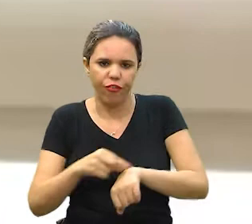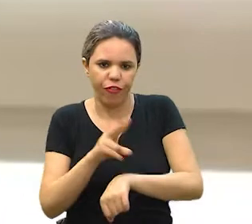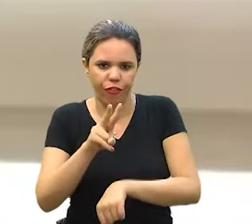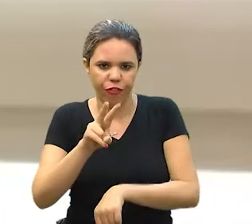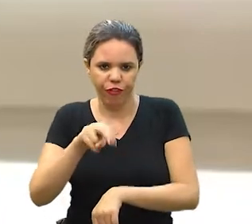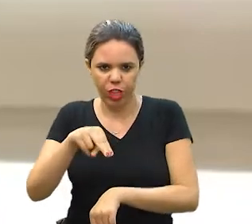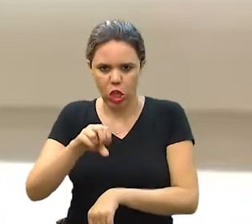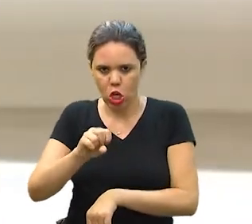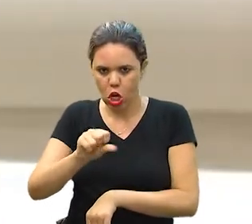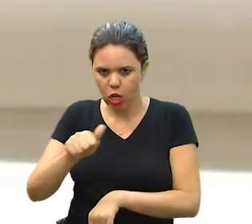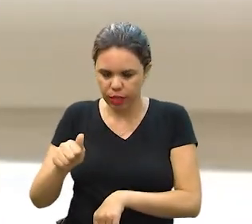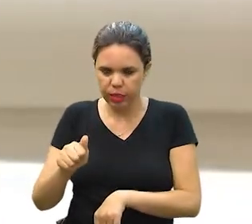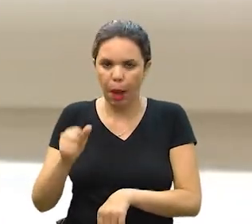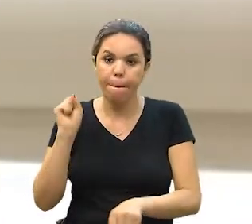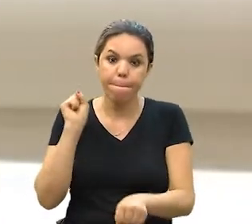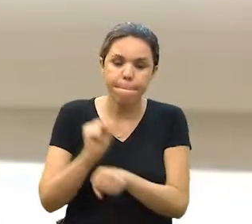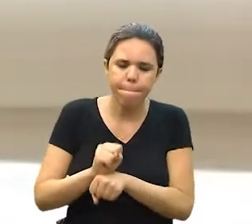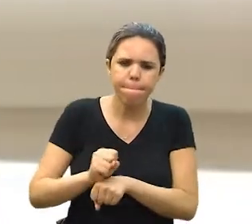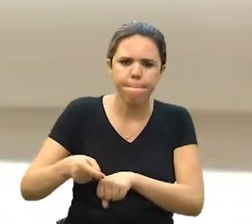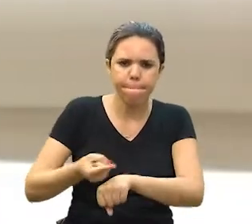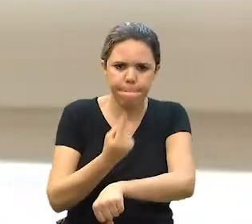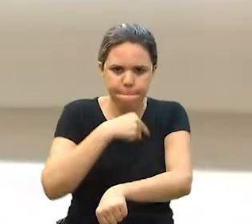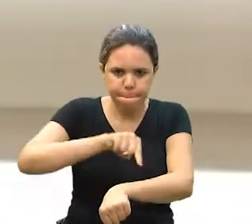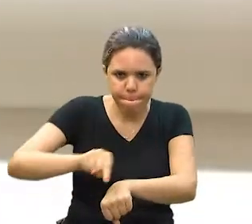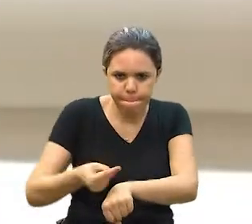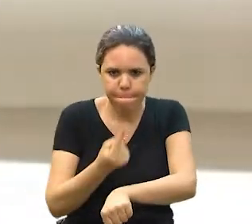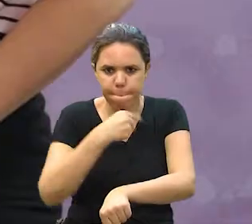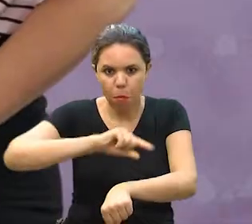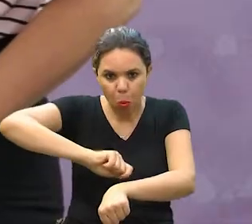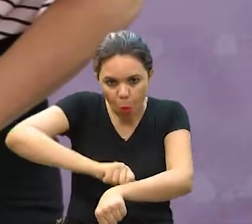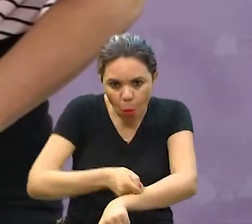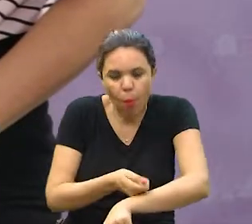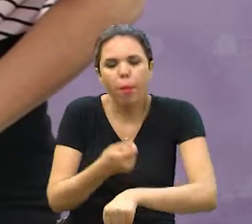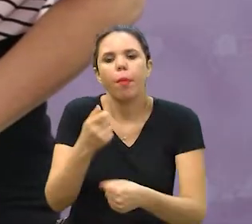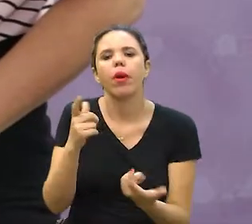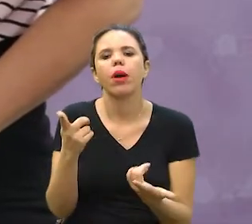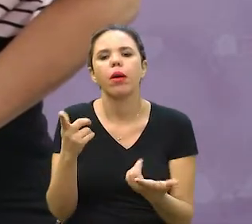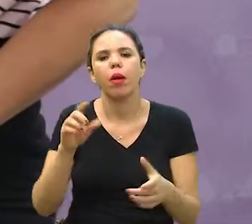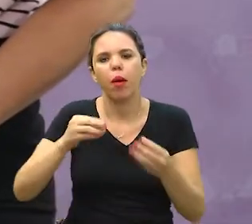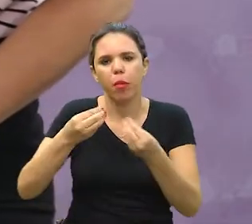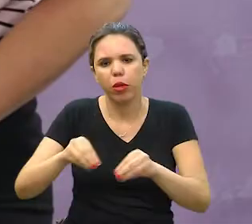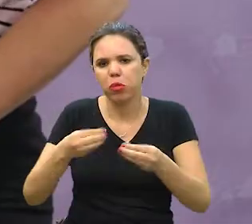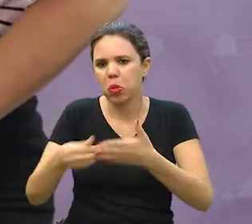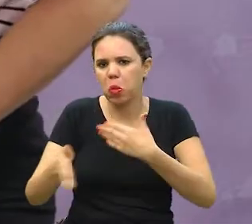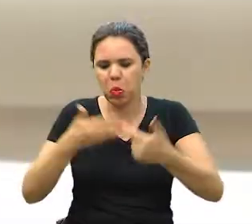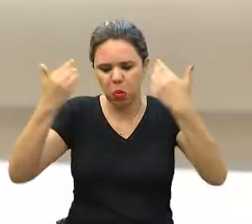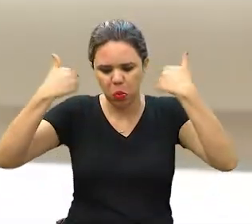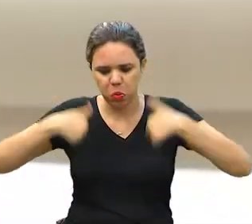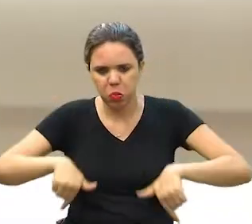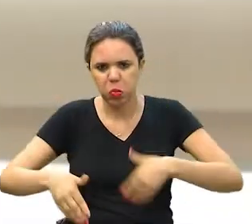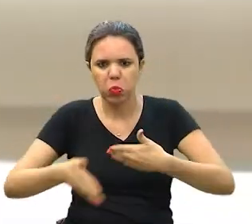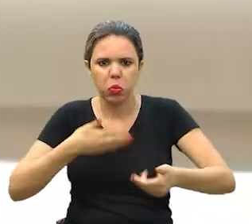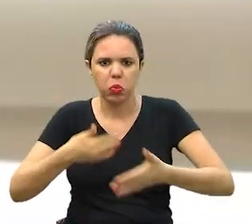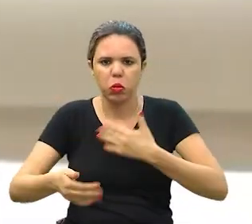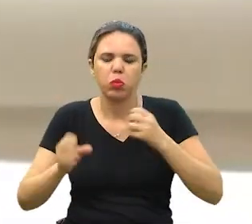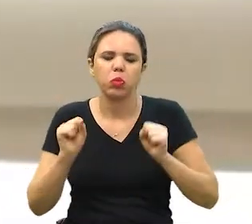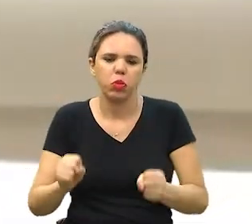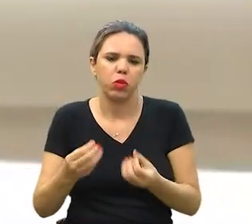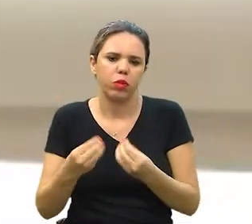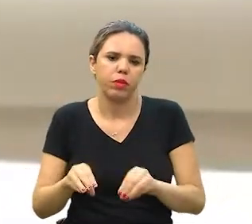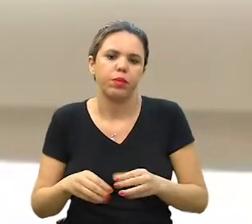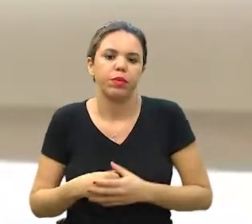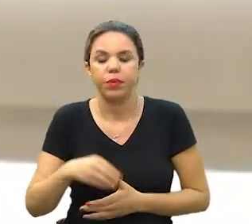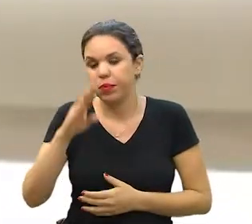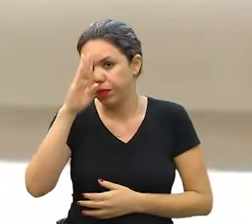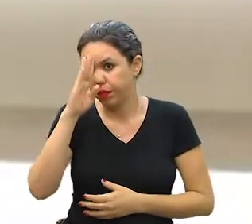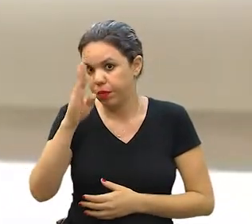é uma parada da circulação numa veia do corpo. E pode afetar qualquer parte do corpo? Pode afetar qualquer parte do